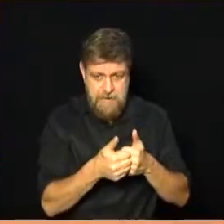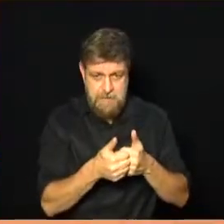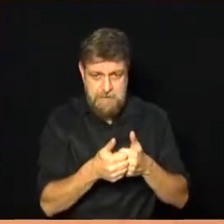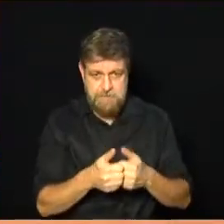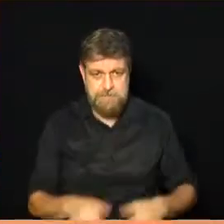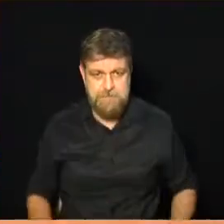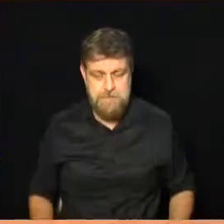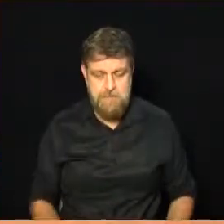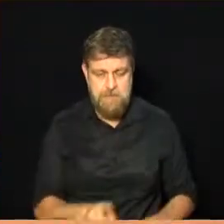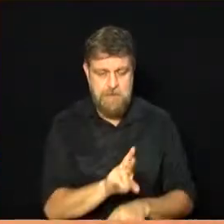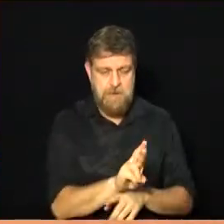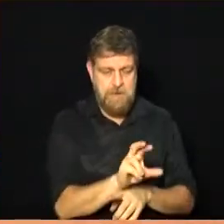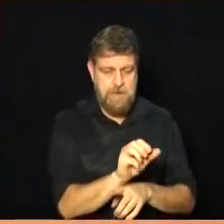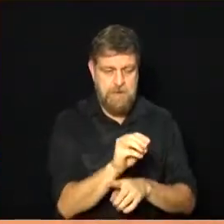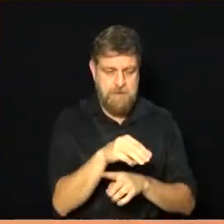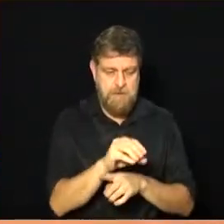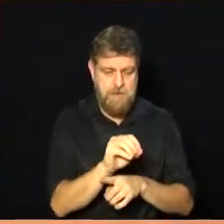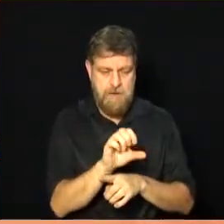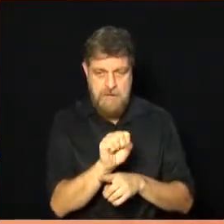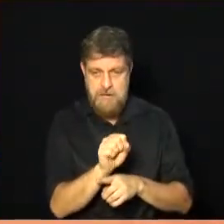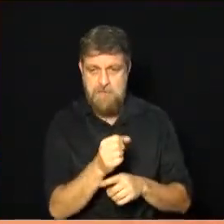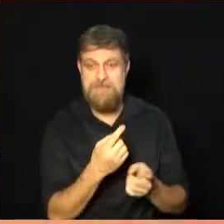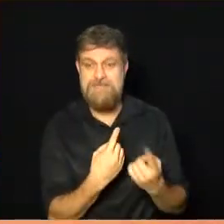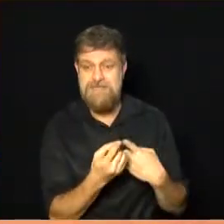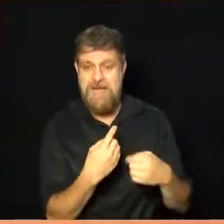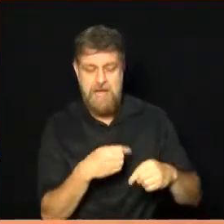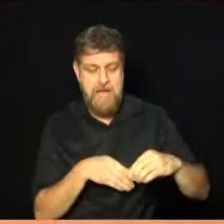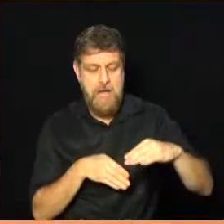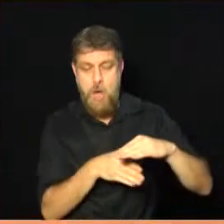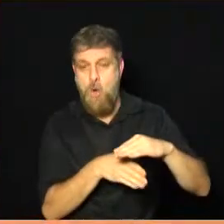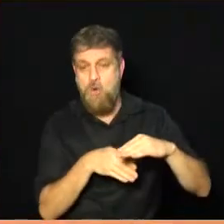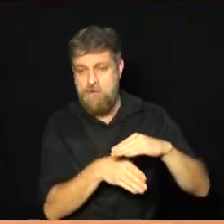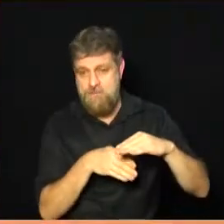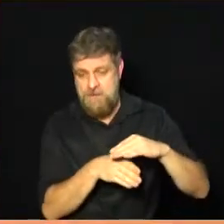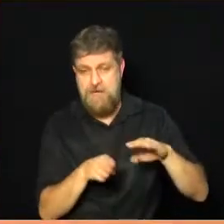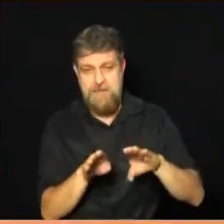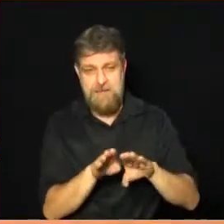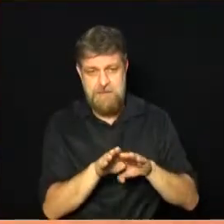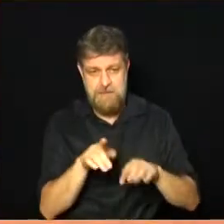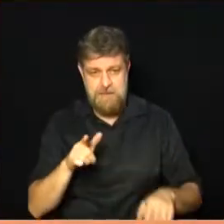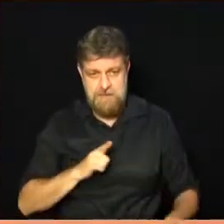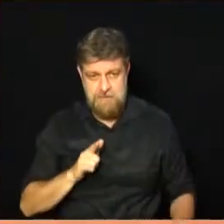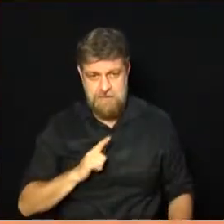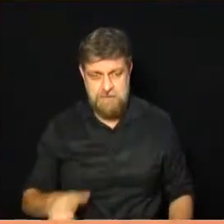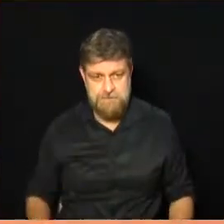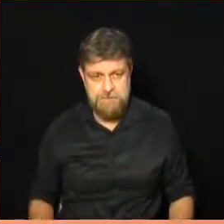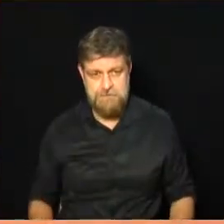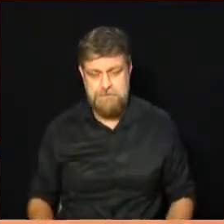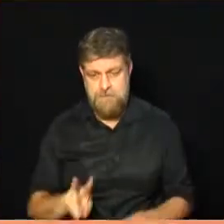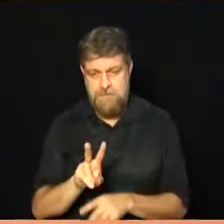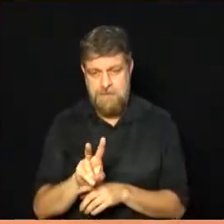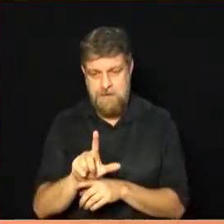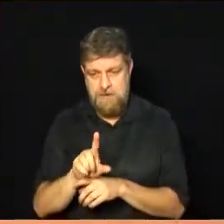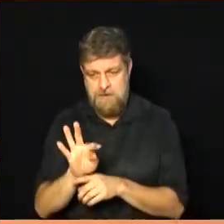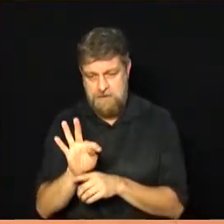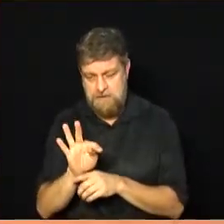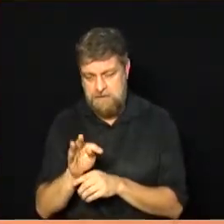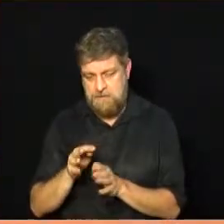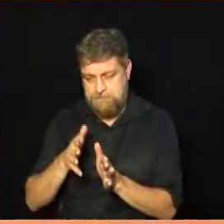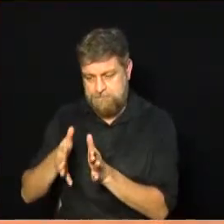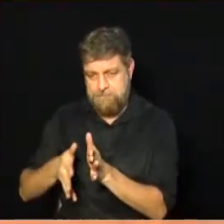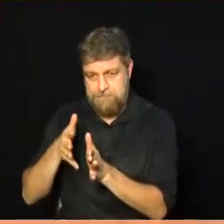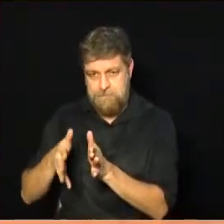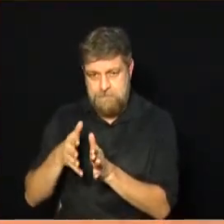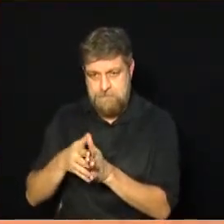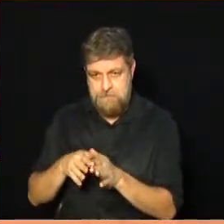Ramos de Azevedo, a rodoviária, pelo leito desativado do antigo VLT, veículo leve sobre